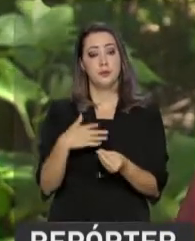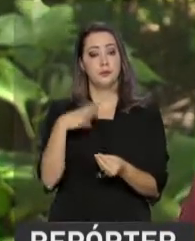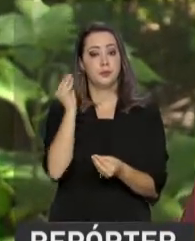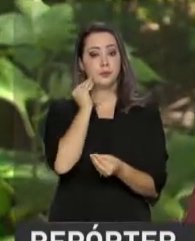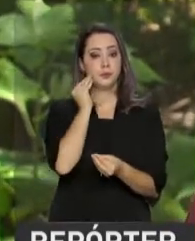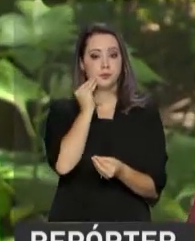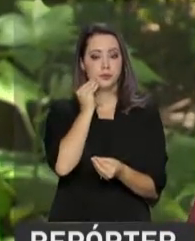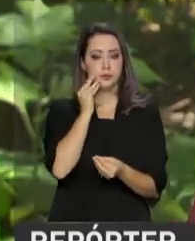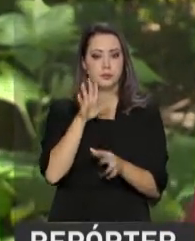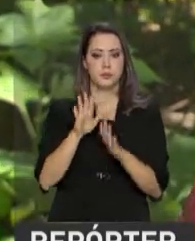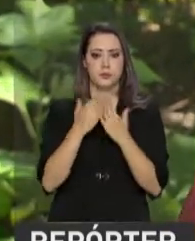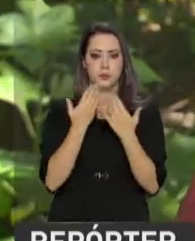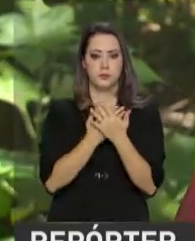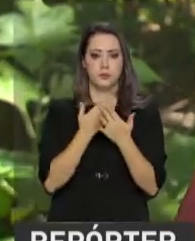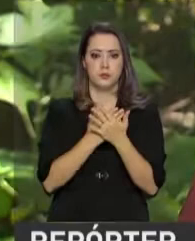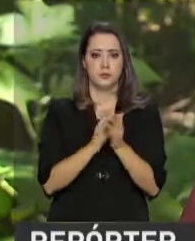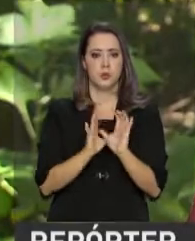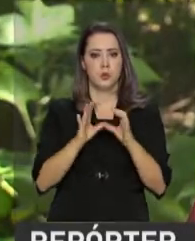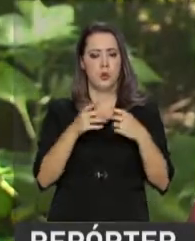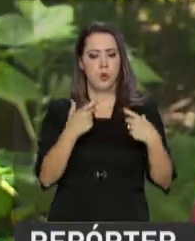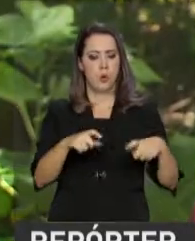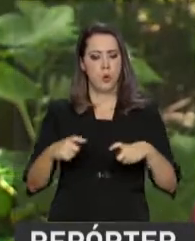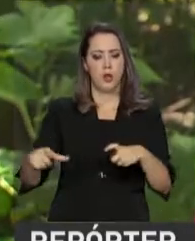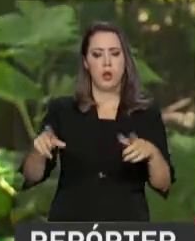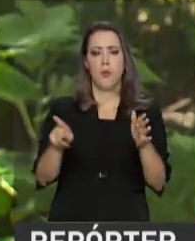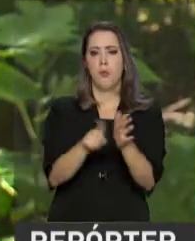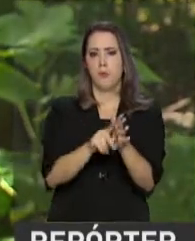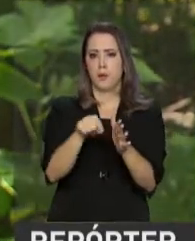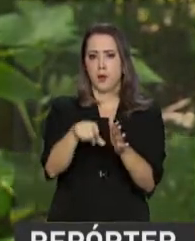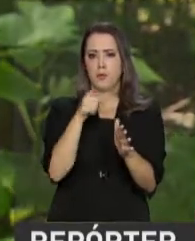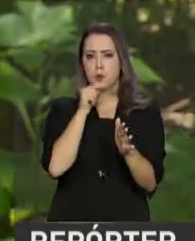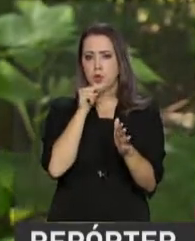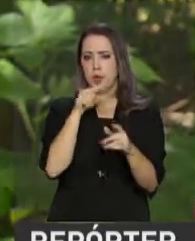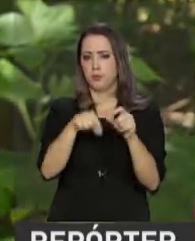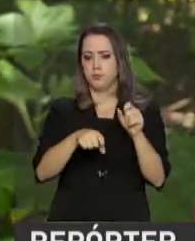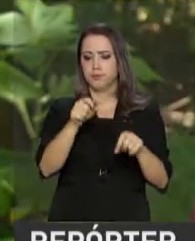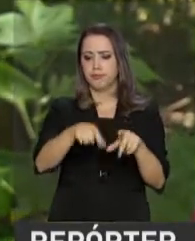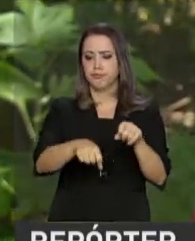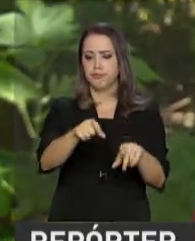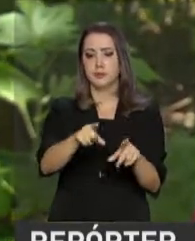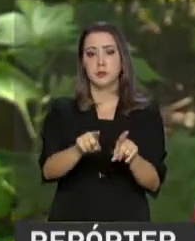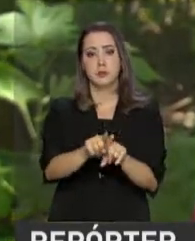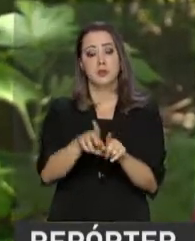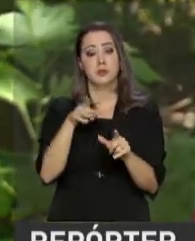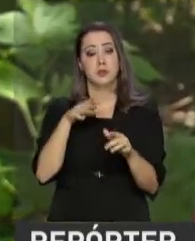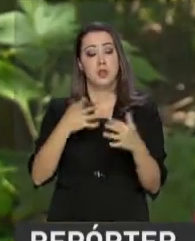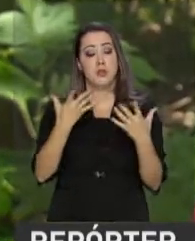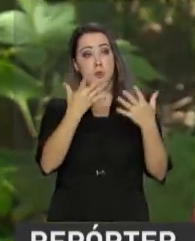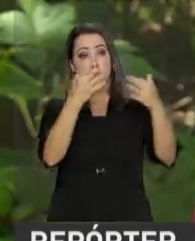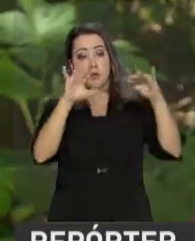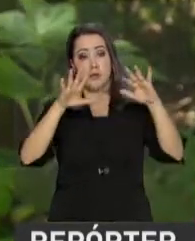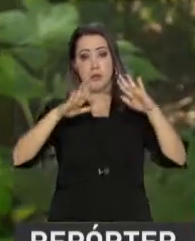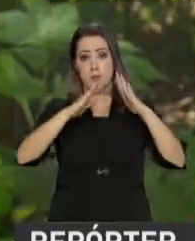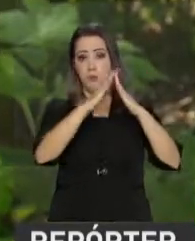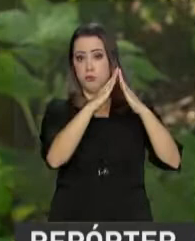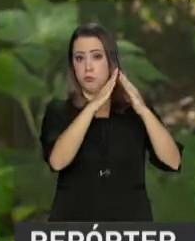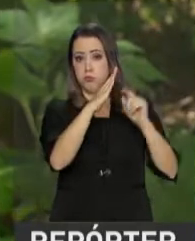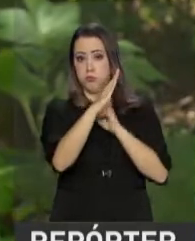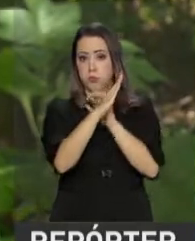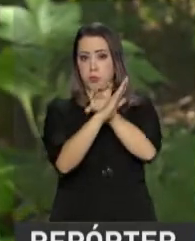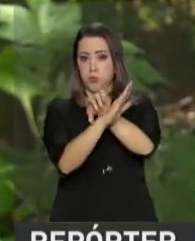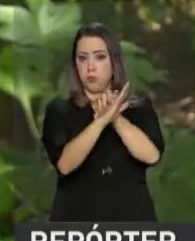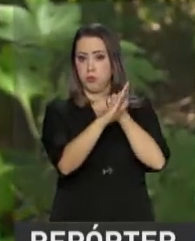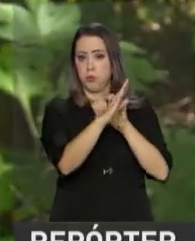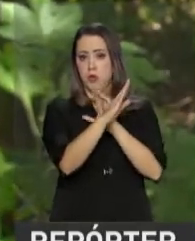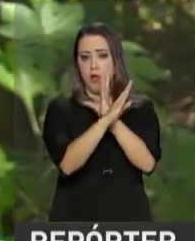na forma dos viveiros construção de viveiros é cisternas coletores de água de chuva banheiros secos